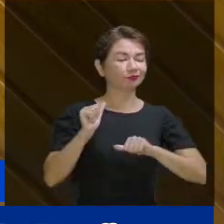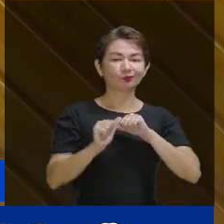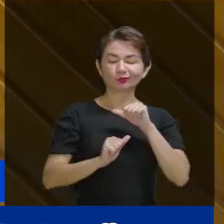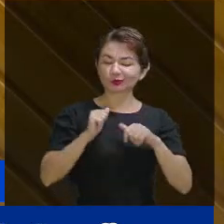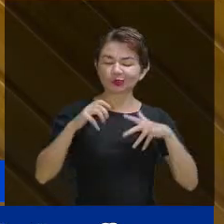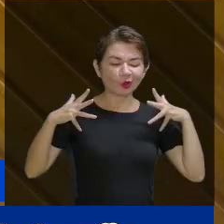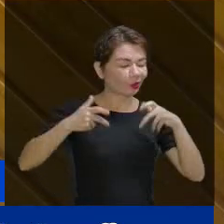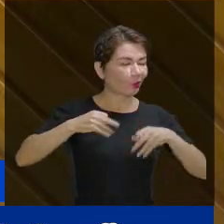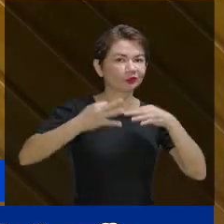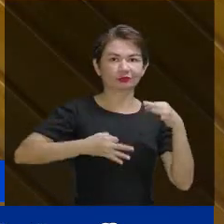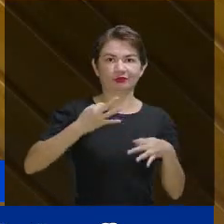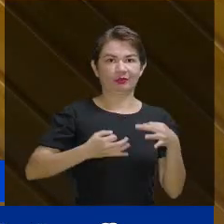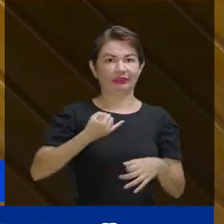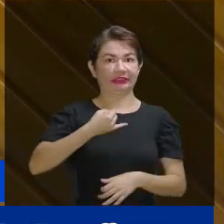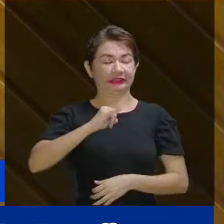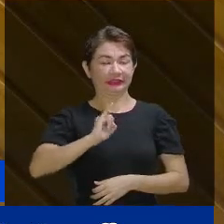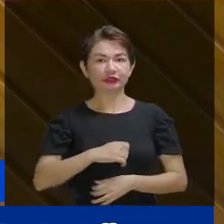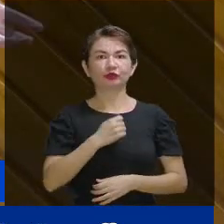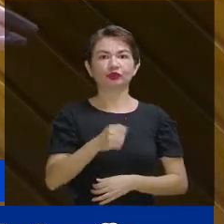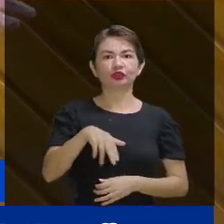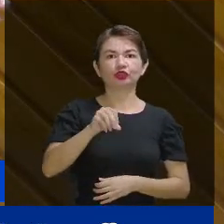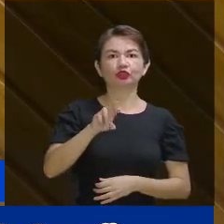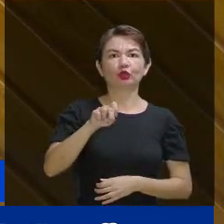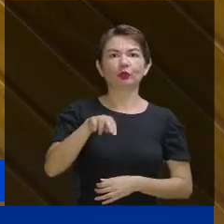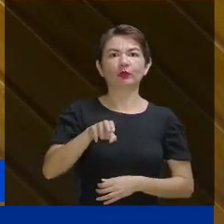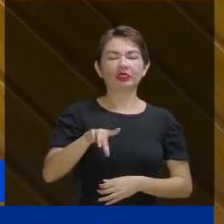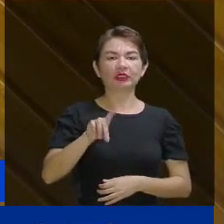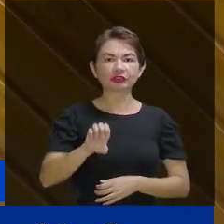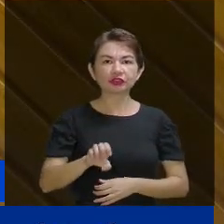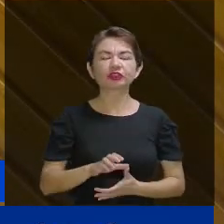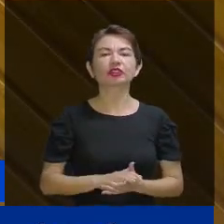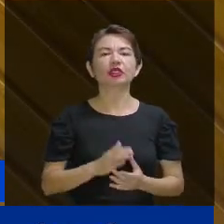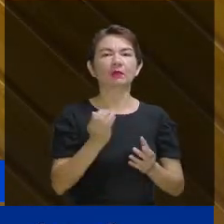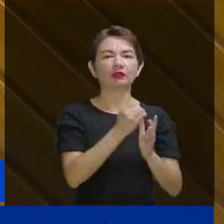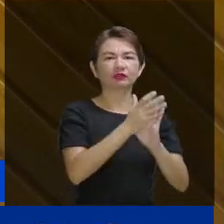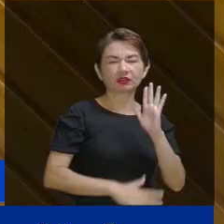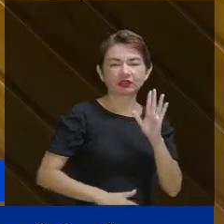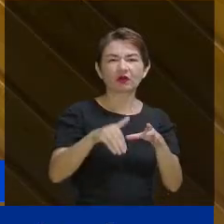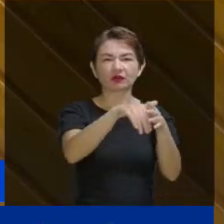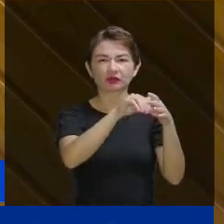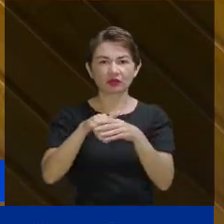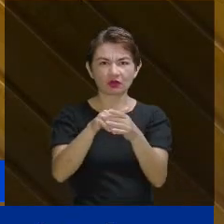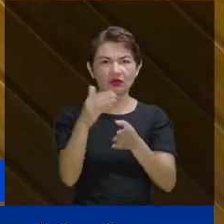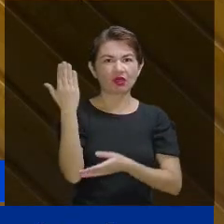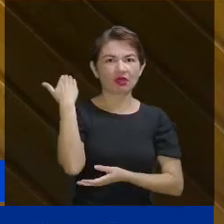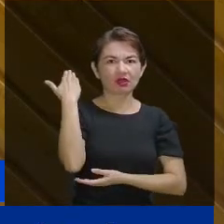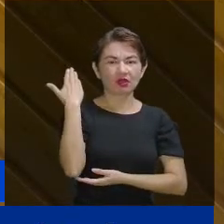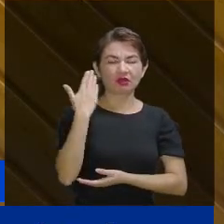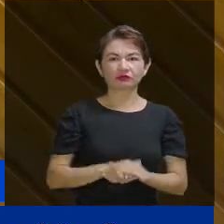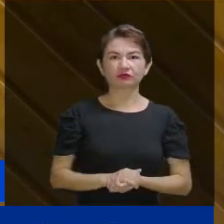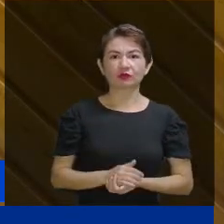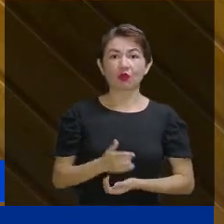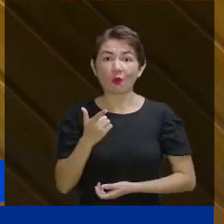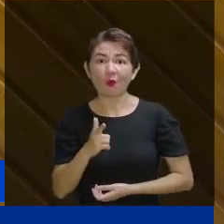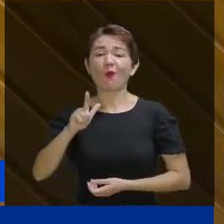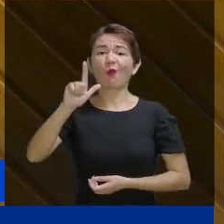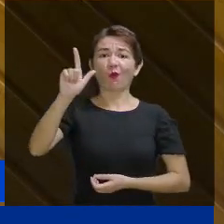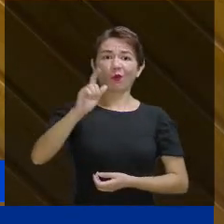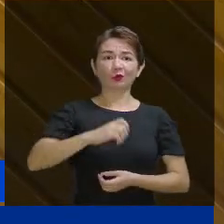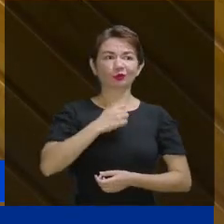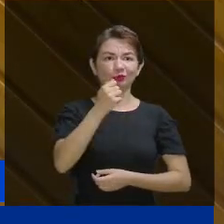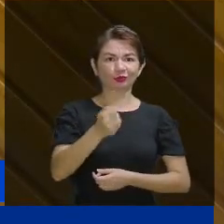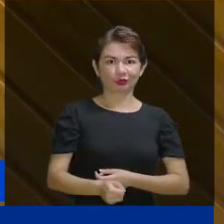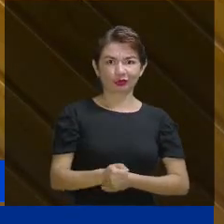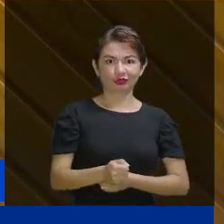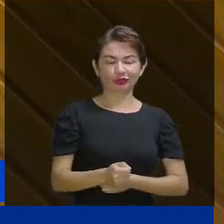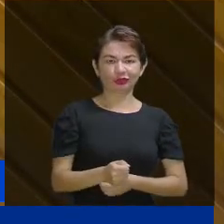feito. Se o Dr. Normandes relatar os embargos de declaração que estão em cima do acórdão, que houve um outro magistrado que foi o voto